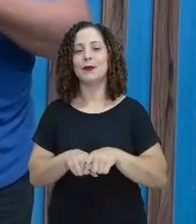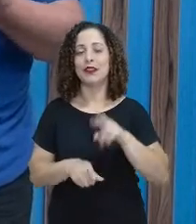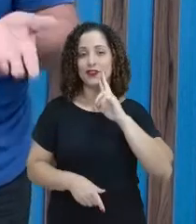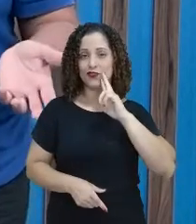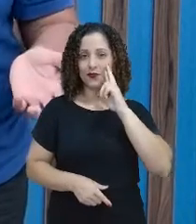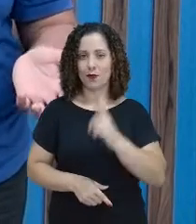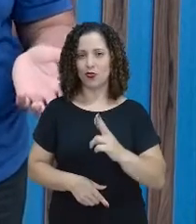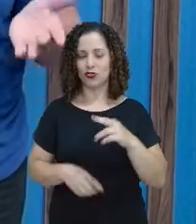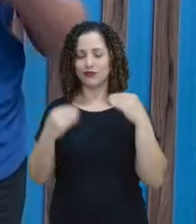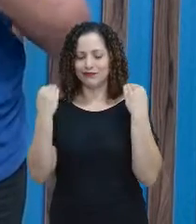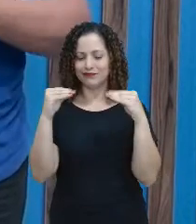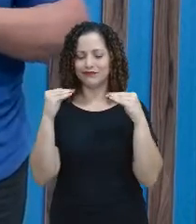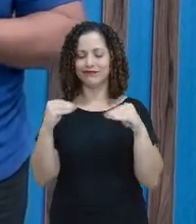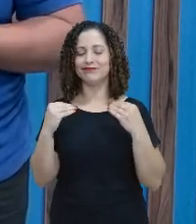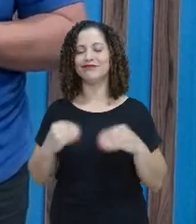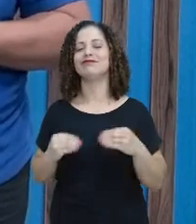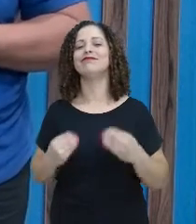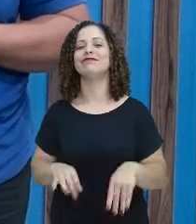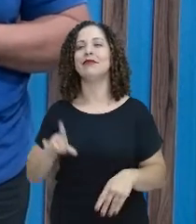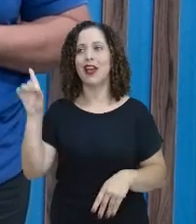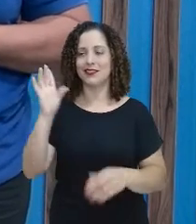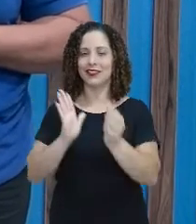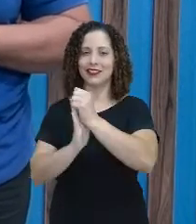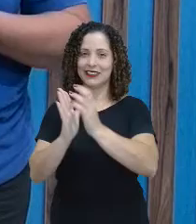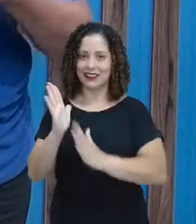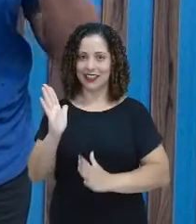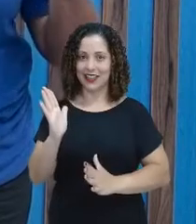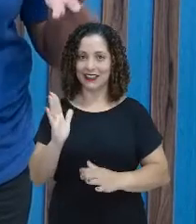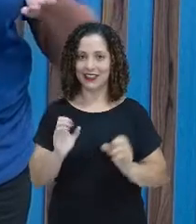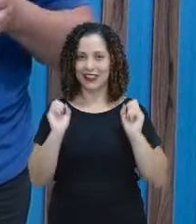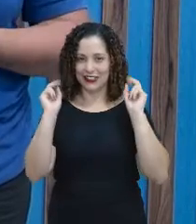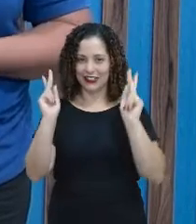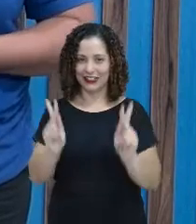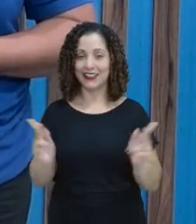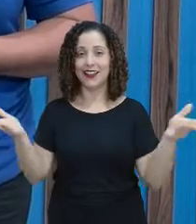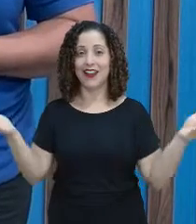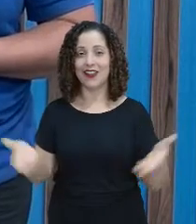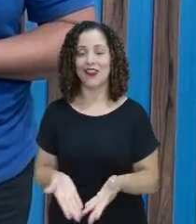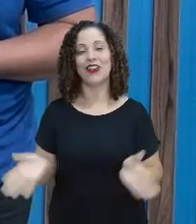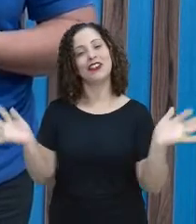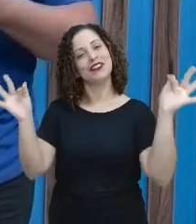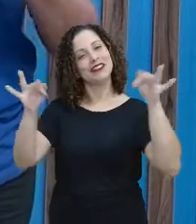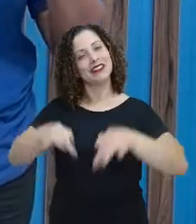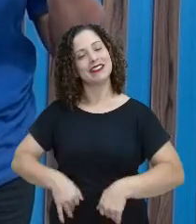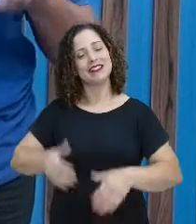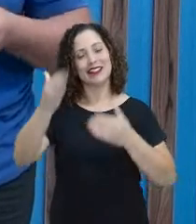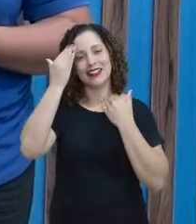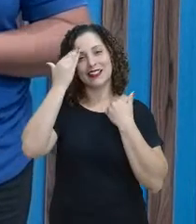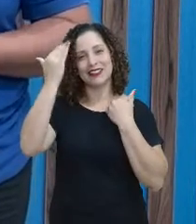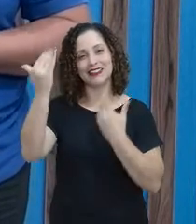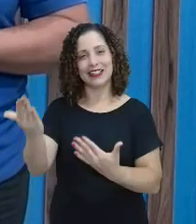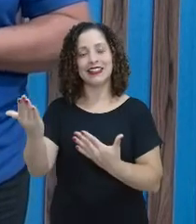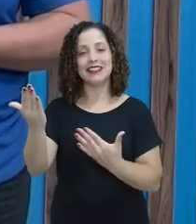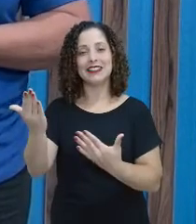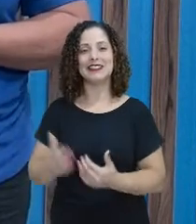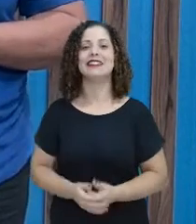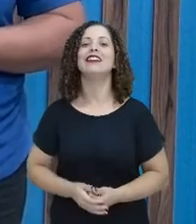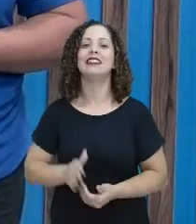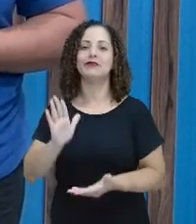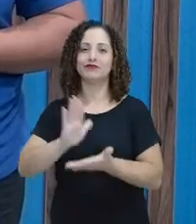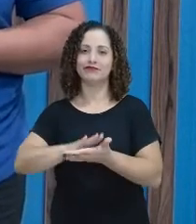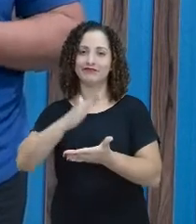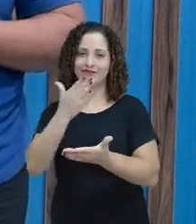vocês conseguiram dar para essa proposta de atividade. E eu vou me despedindo por aqui, quero agradecer